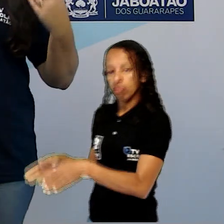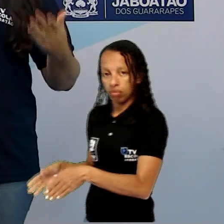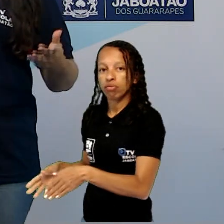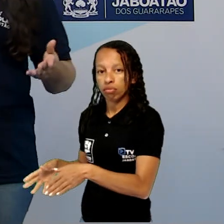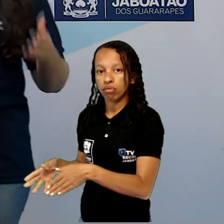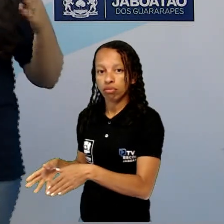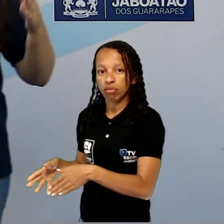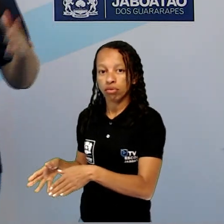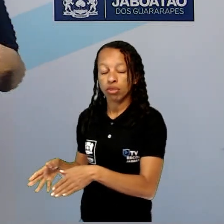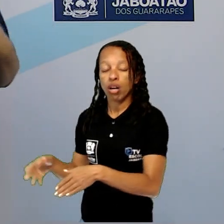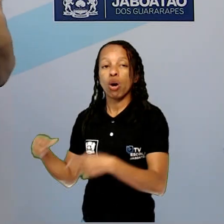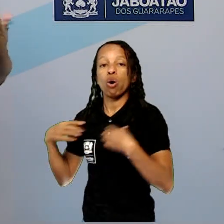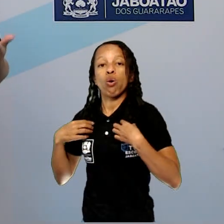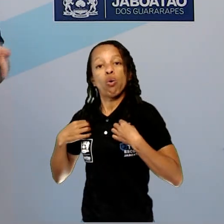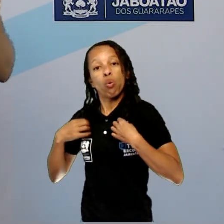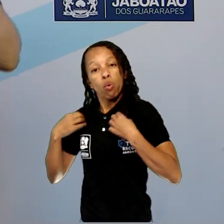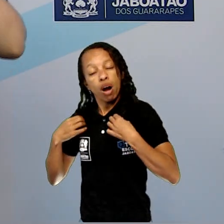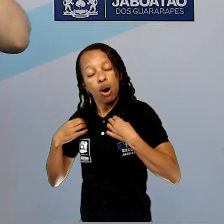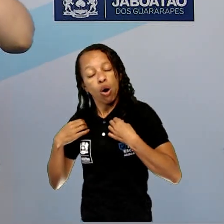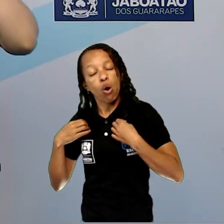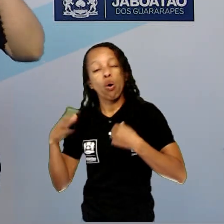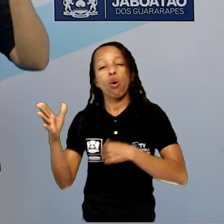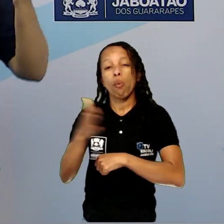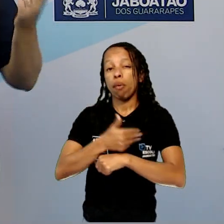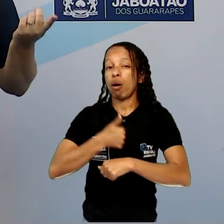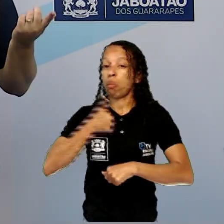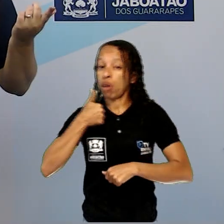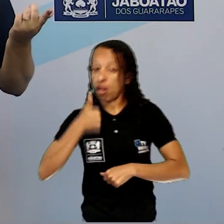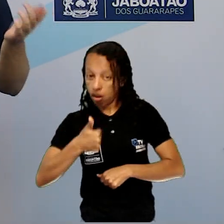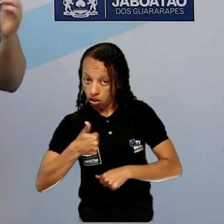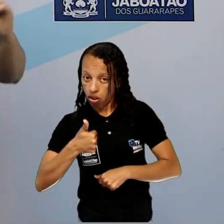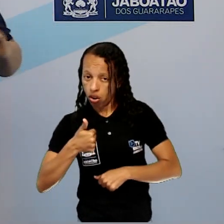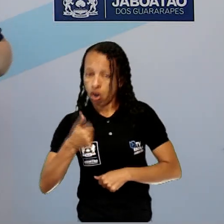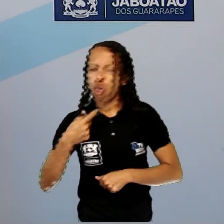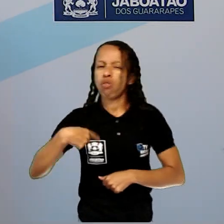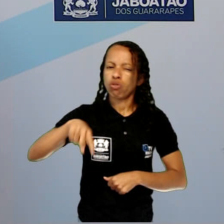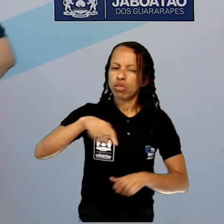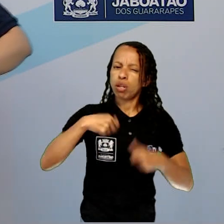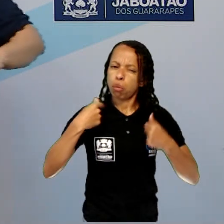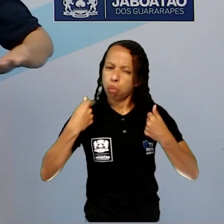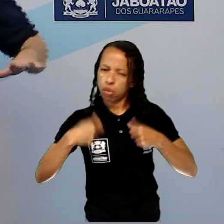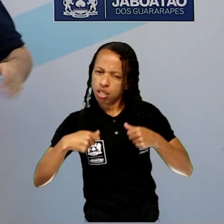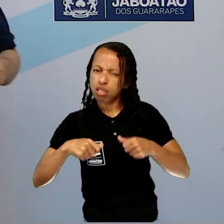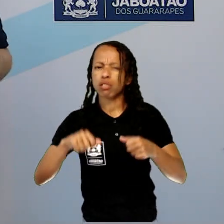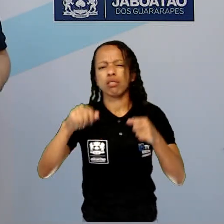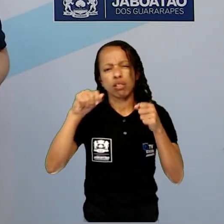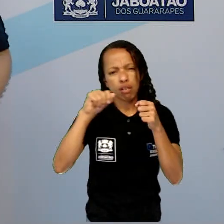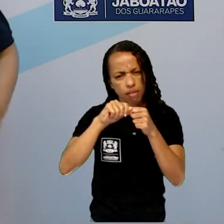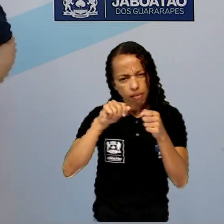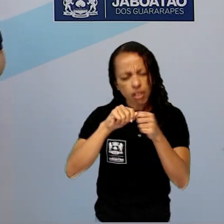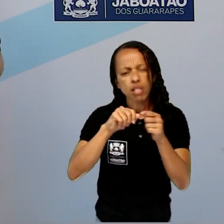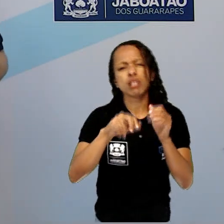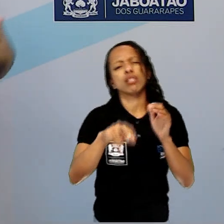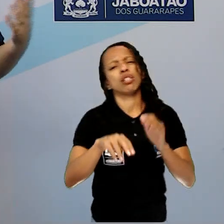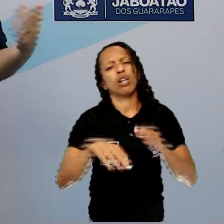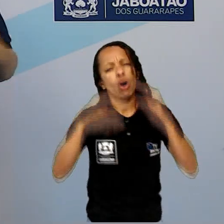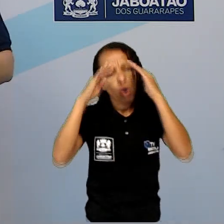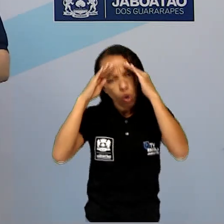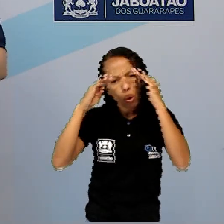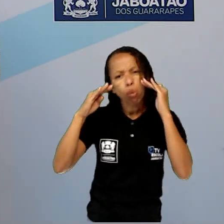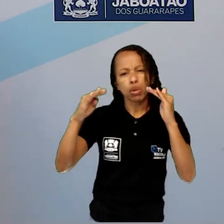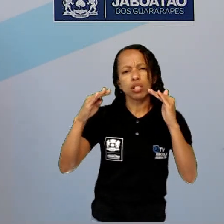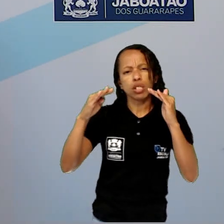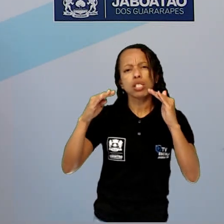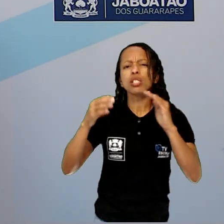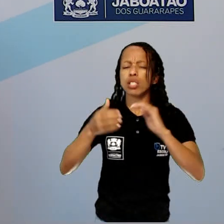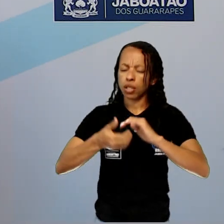mais adequada, você tem que utilizar. Imagina só a situação. Está todo mundo com a chuteira de cravo durante o jogo e você está